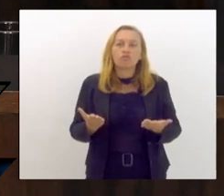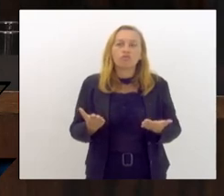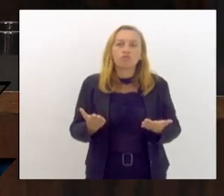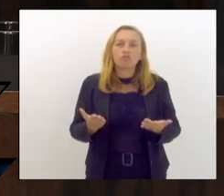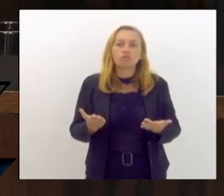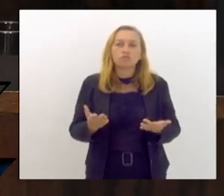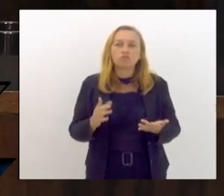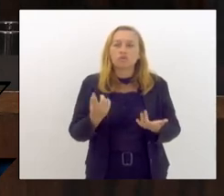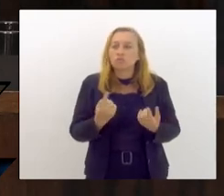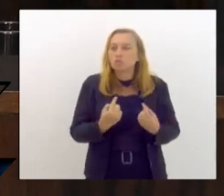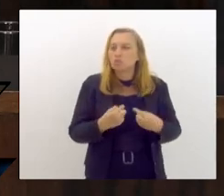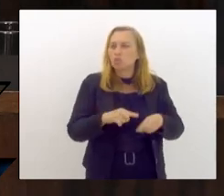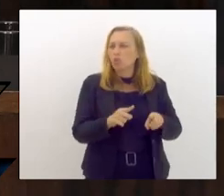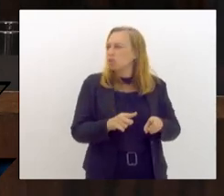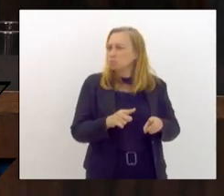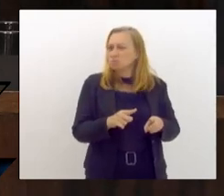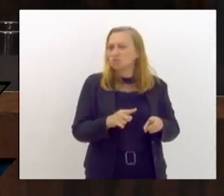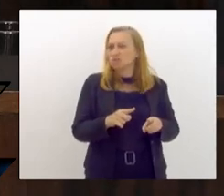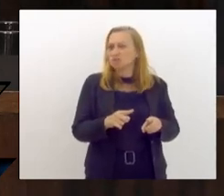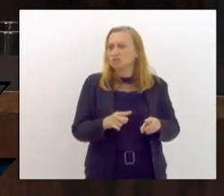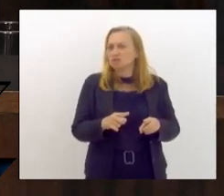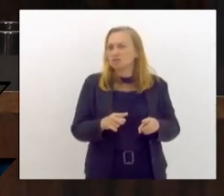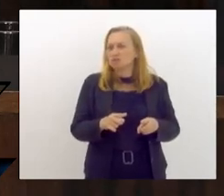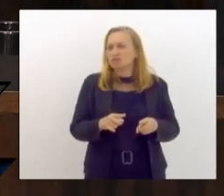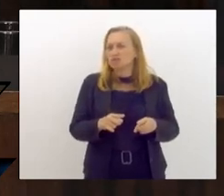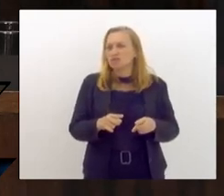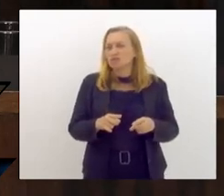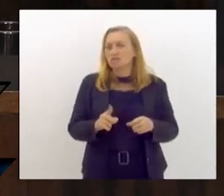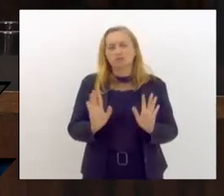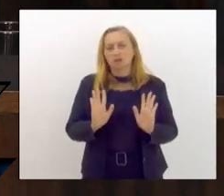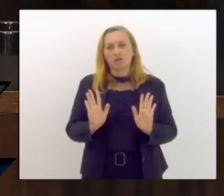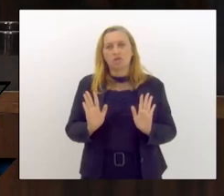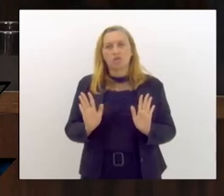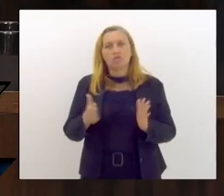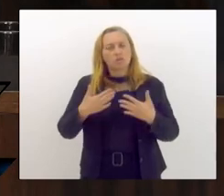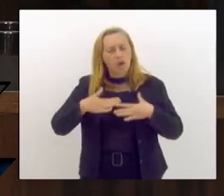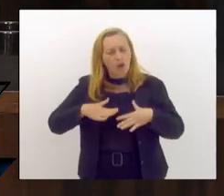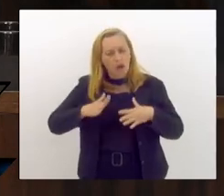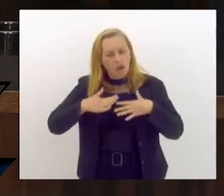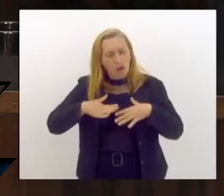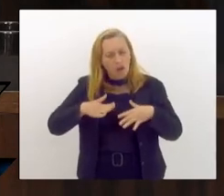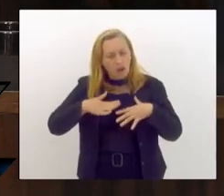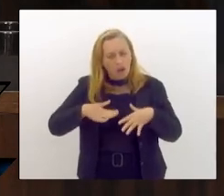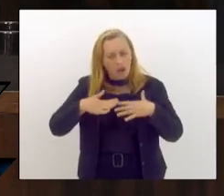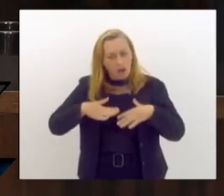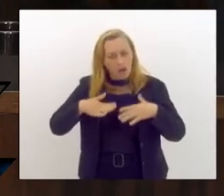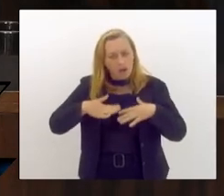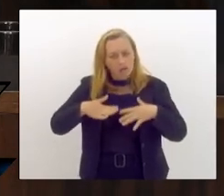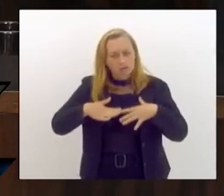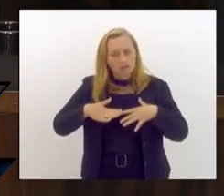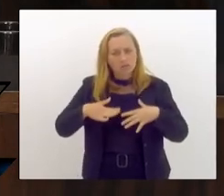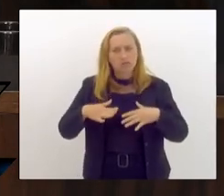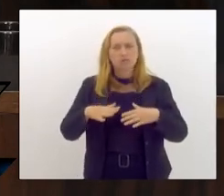não vamos afrontar, não vamos botar a coisa para ferver, entendeu? Vamos devagar, vamos se alinhando uns aos outros, a gente